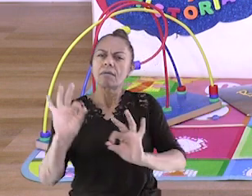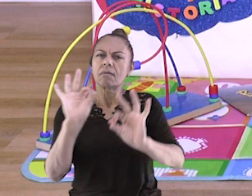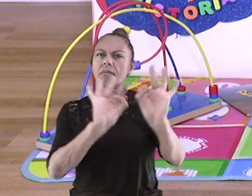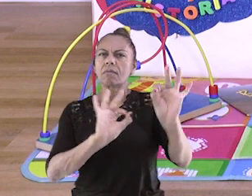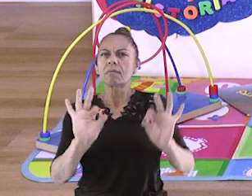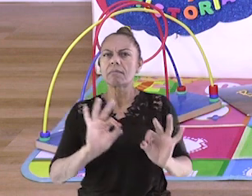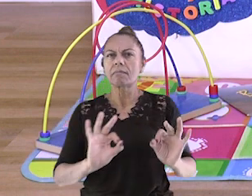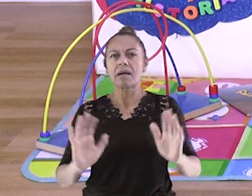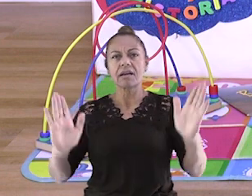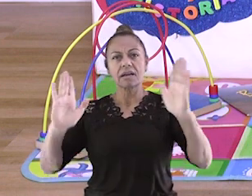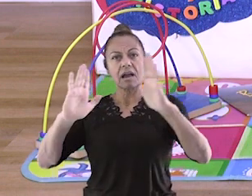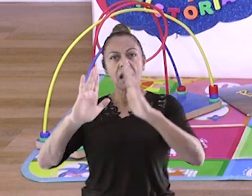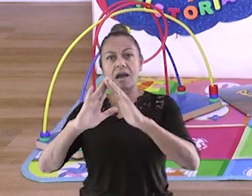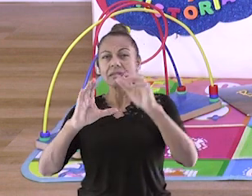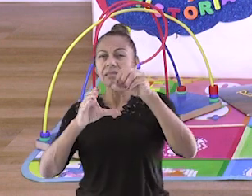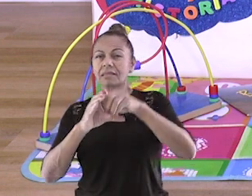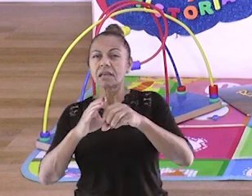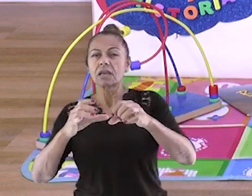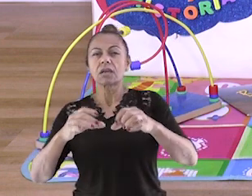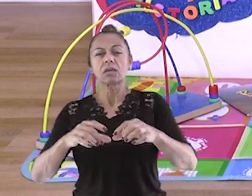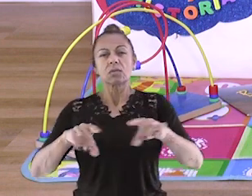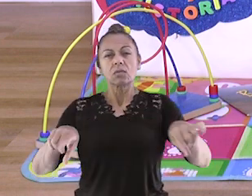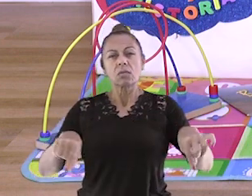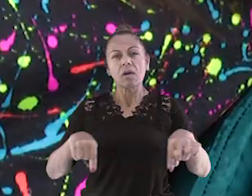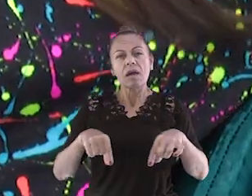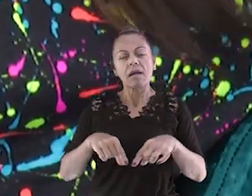Na escola também, senão o Beleléu